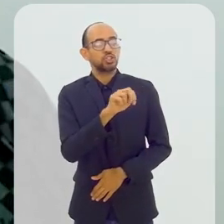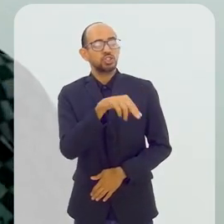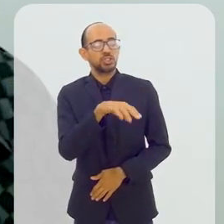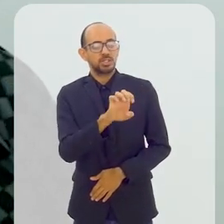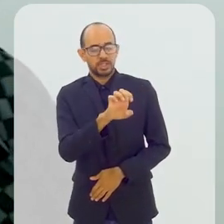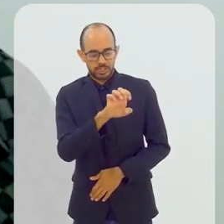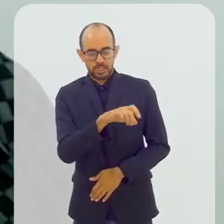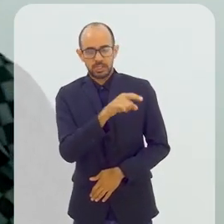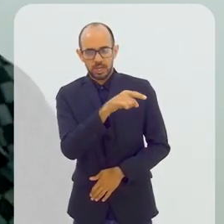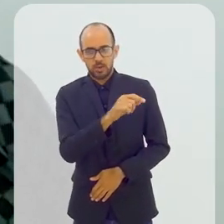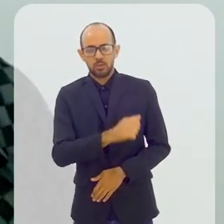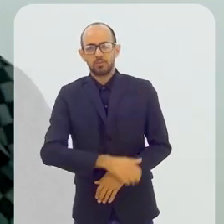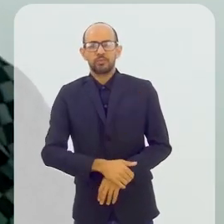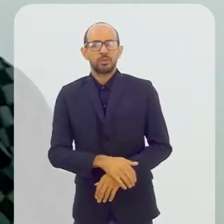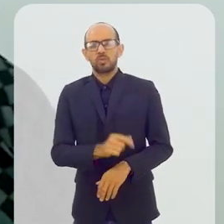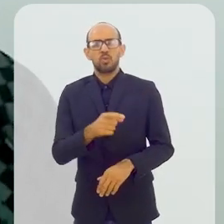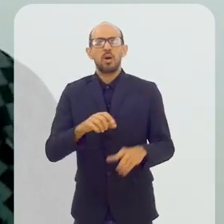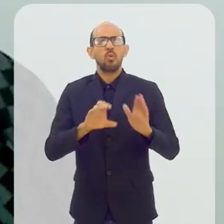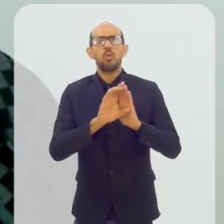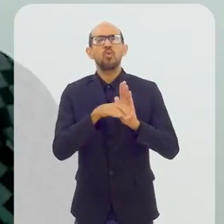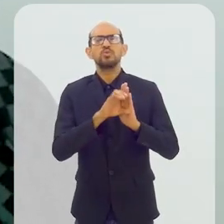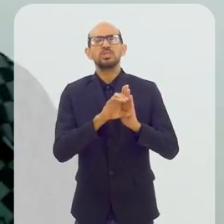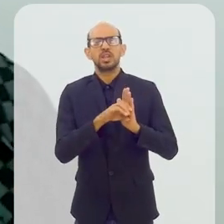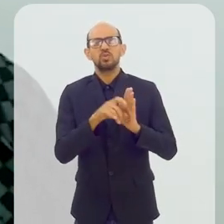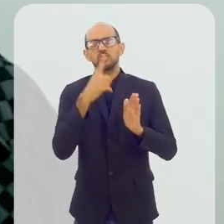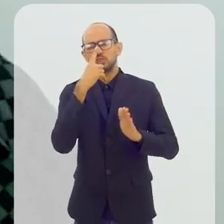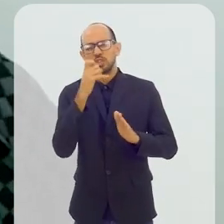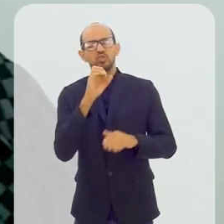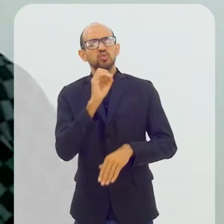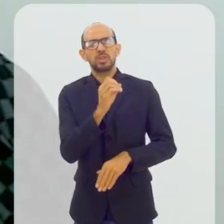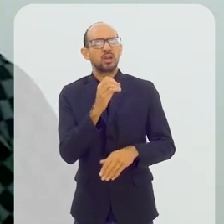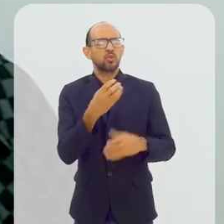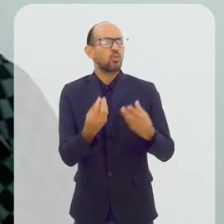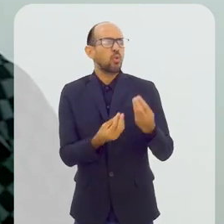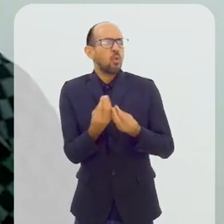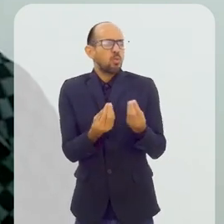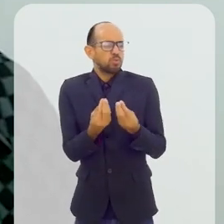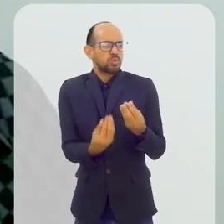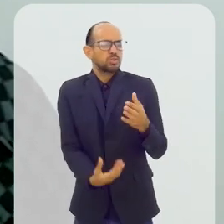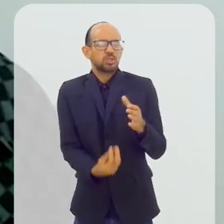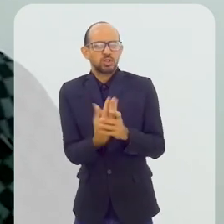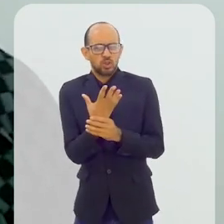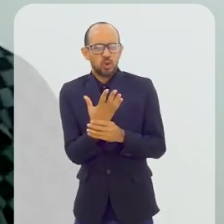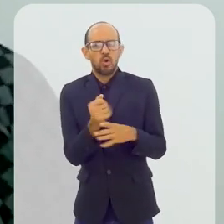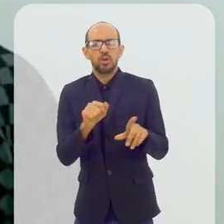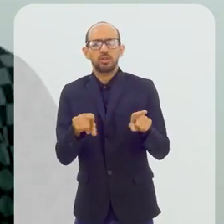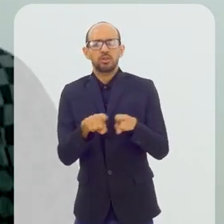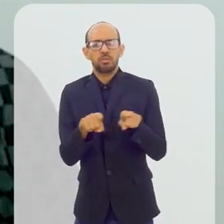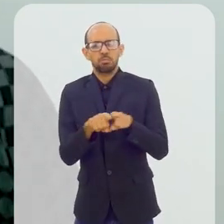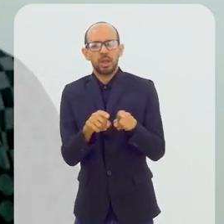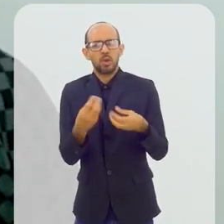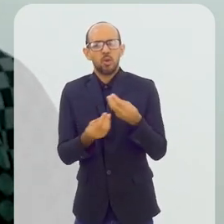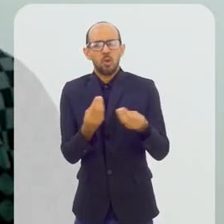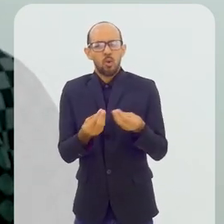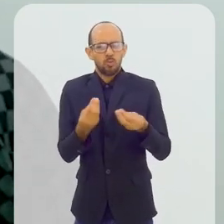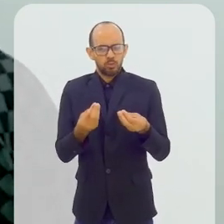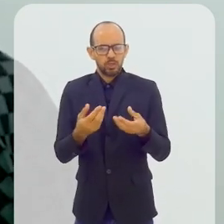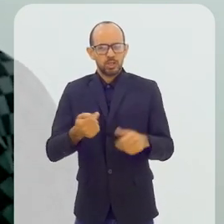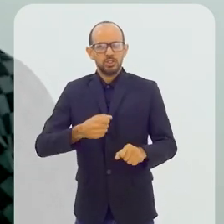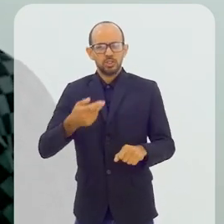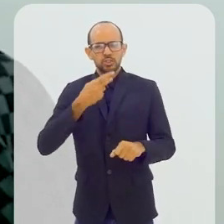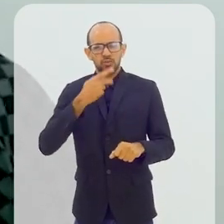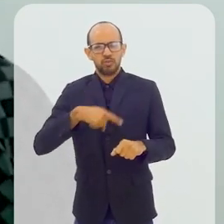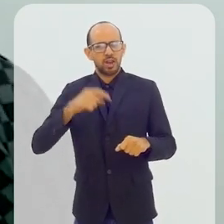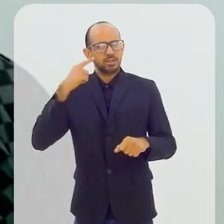não está familiarizado com o conceito Lixo Zero, conta para a gente como surgiu esse conceito e como ele é abordado